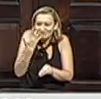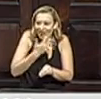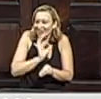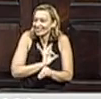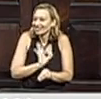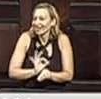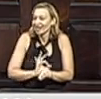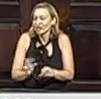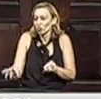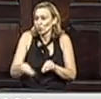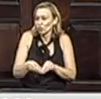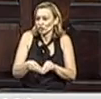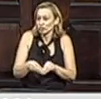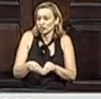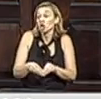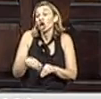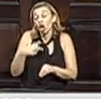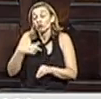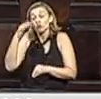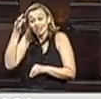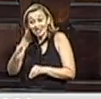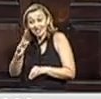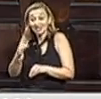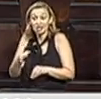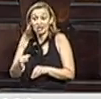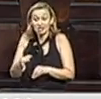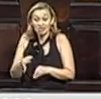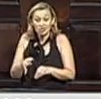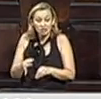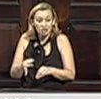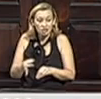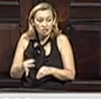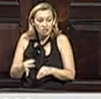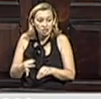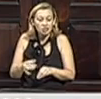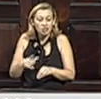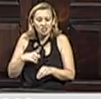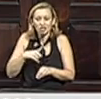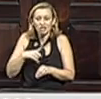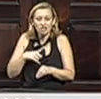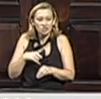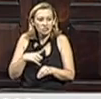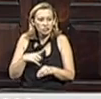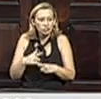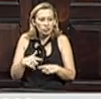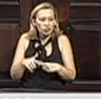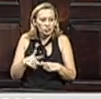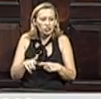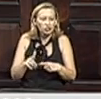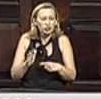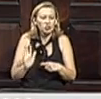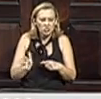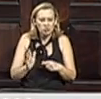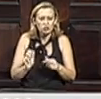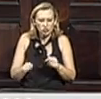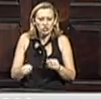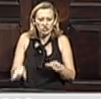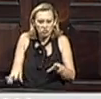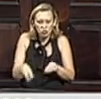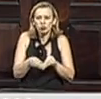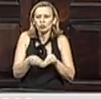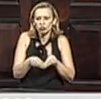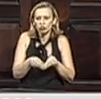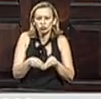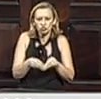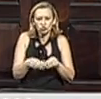com ele, ele incluiu. Tenho certeza absoluta. A emenda está prejudicada porque está incluída, a assessoria disse que a emenda foi incluída. Está incluída. Há sobre a mesa